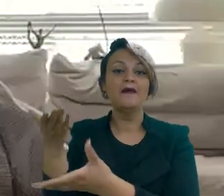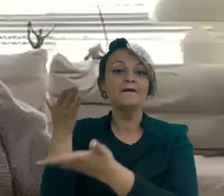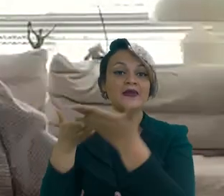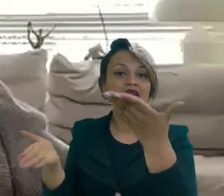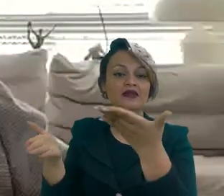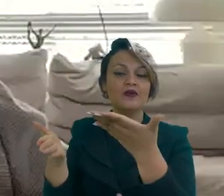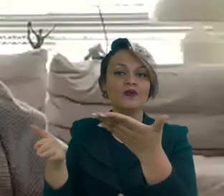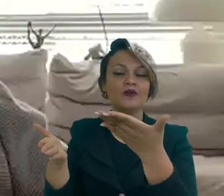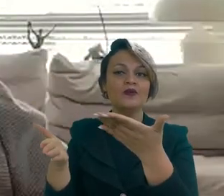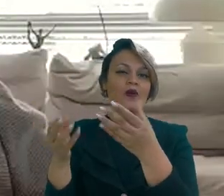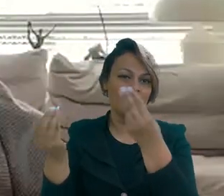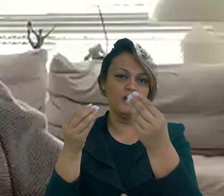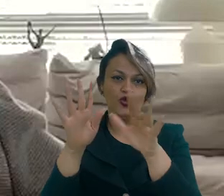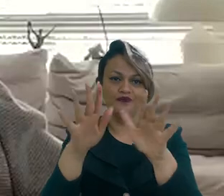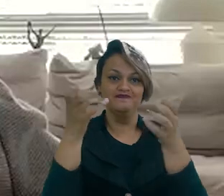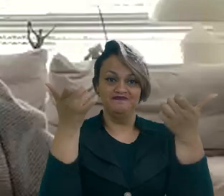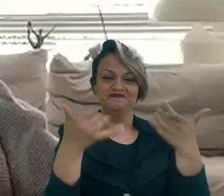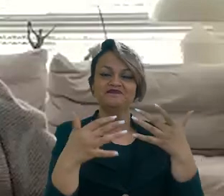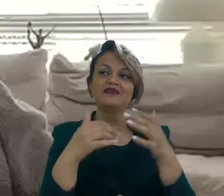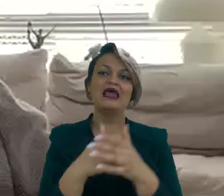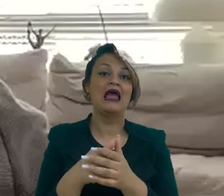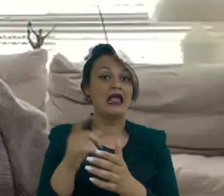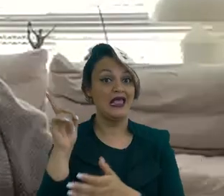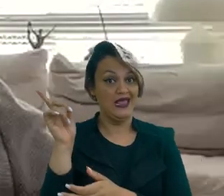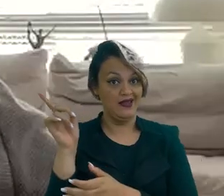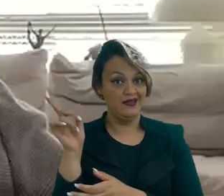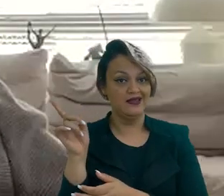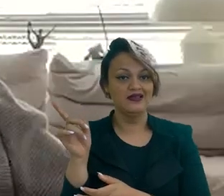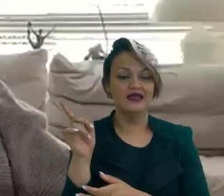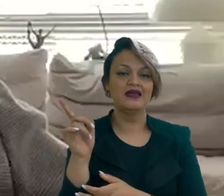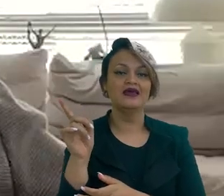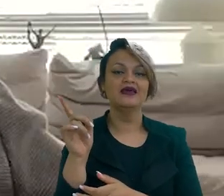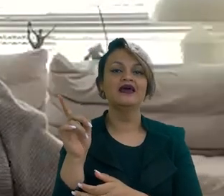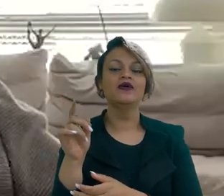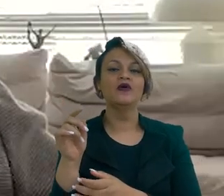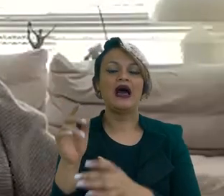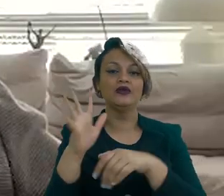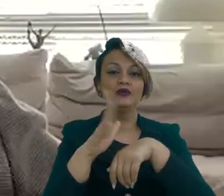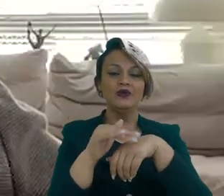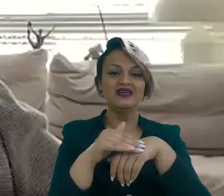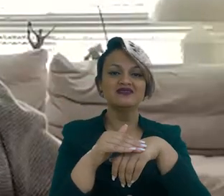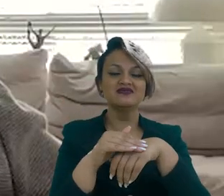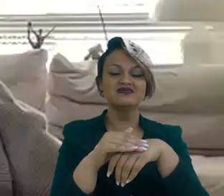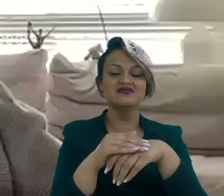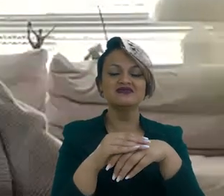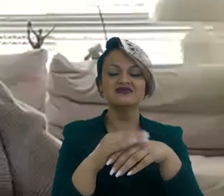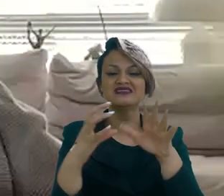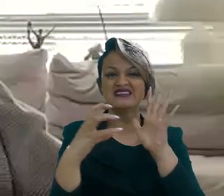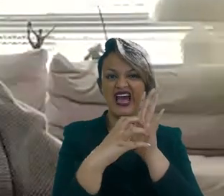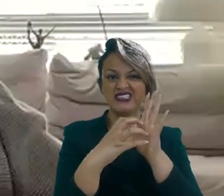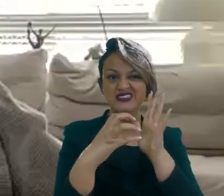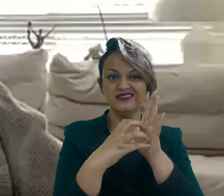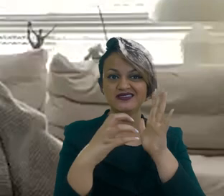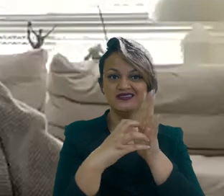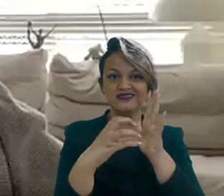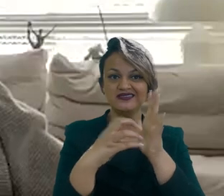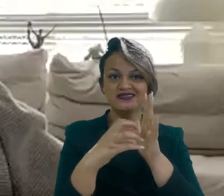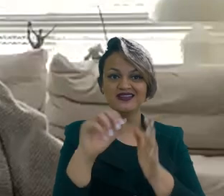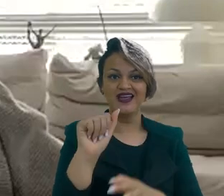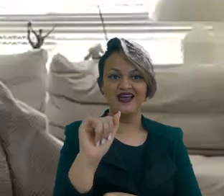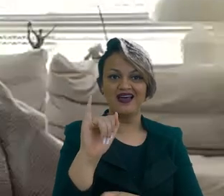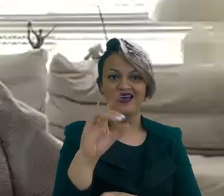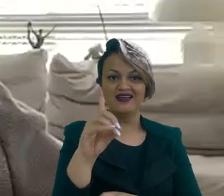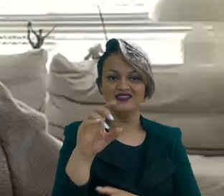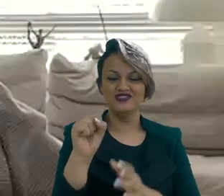sofreu um dano da seguinte maneira ela na época em que a AIDS era uma doença muito